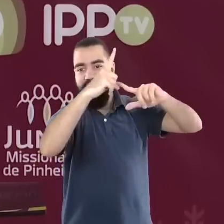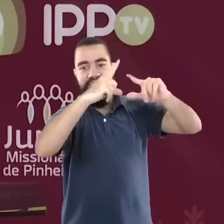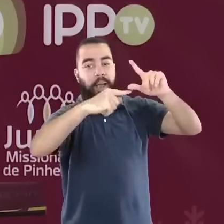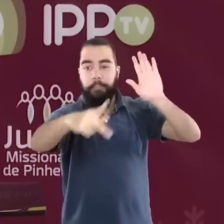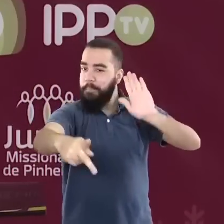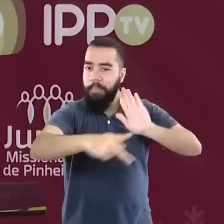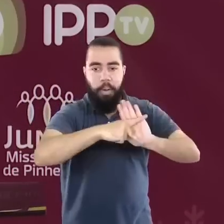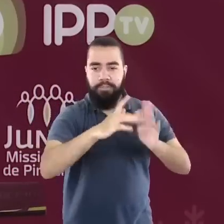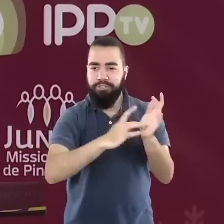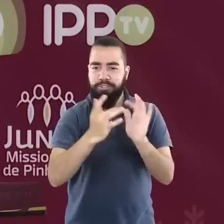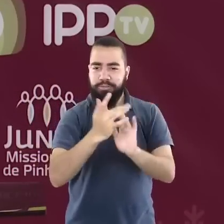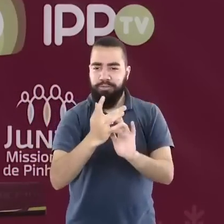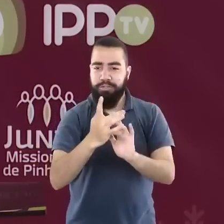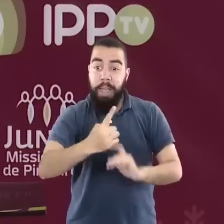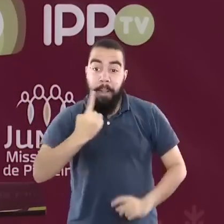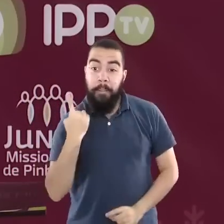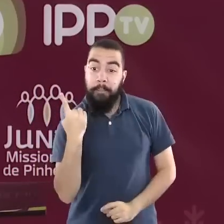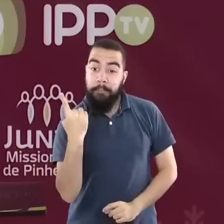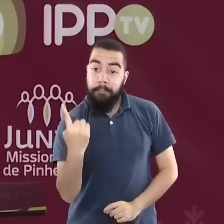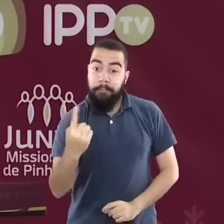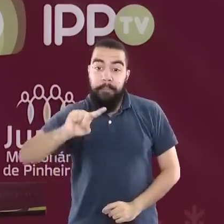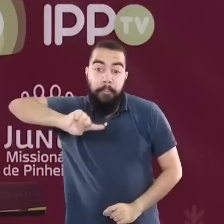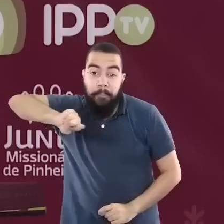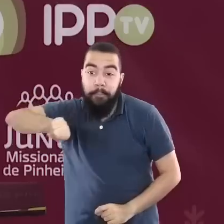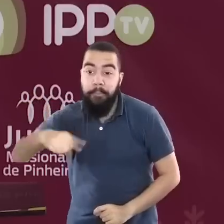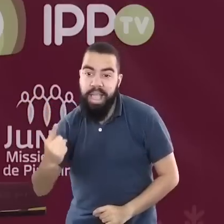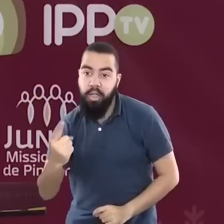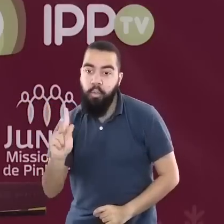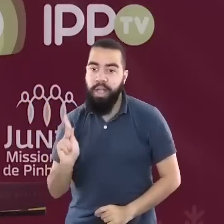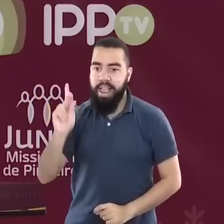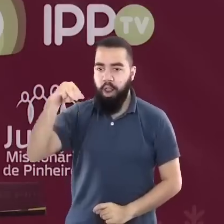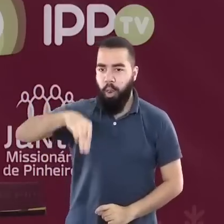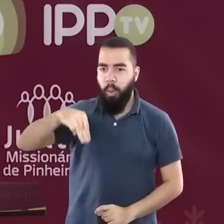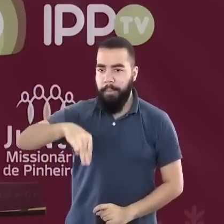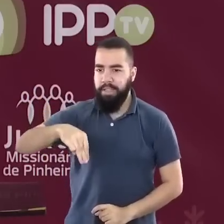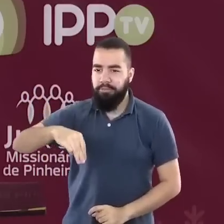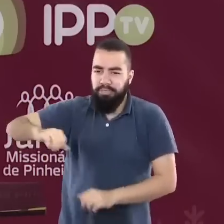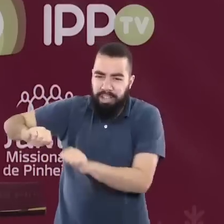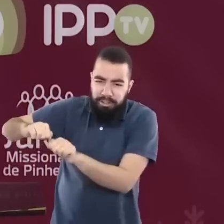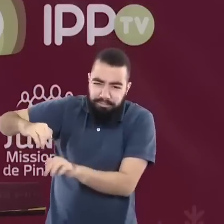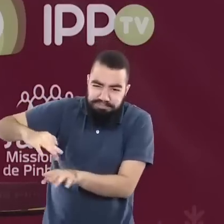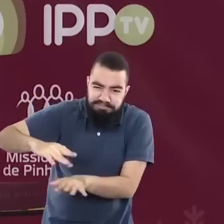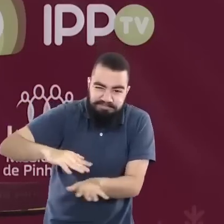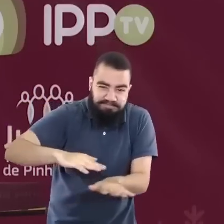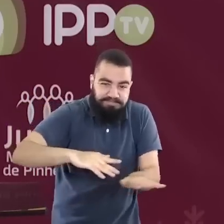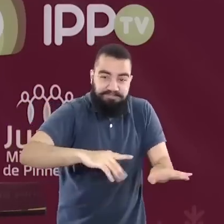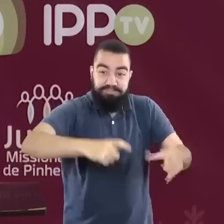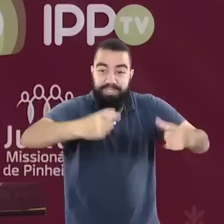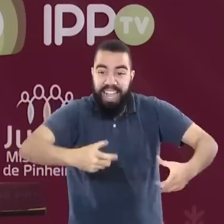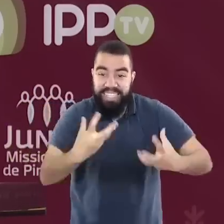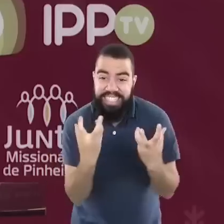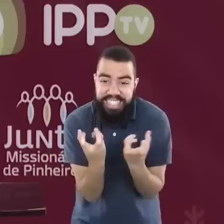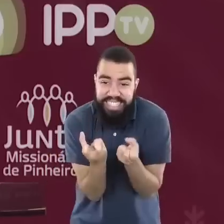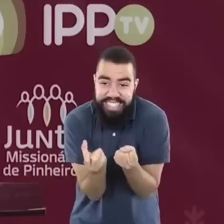mais de mil quilômetros uma viagem perigosa por desertos